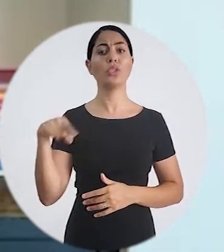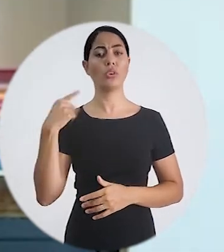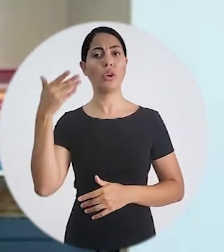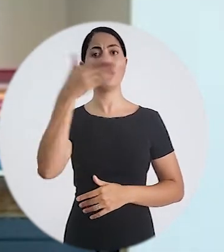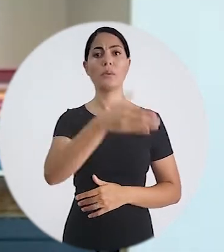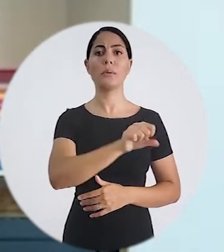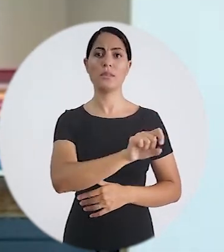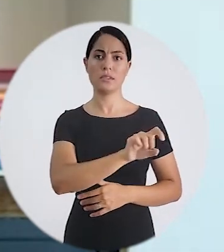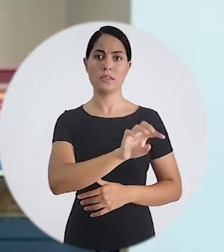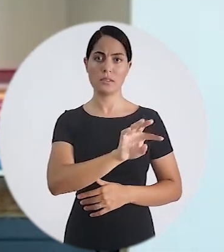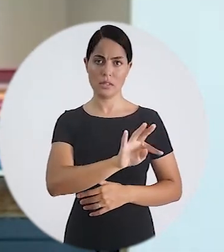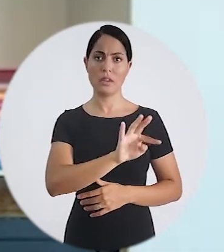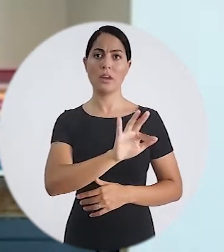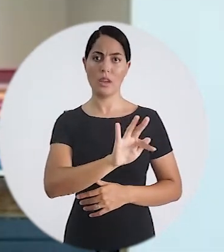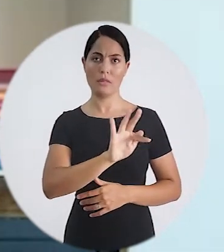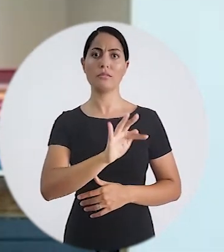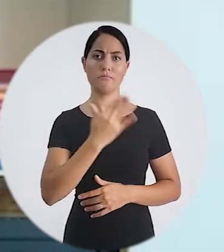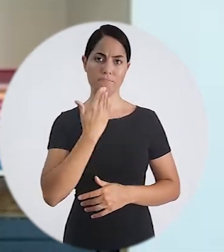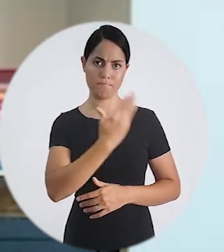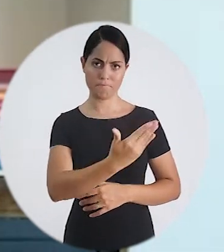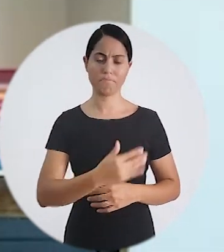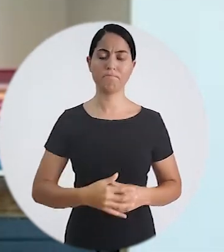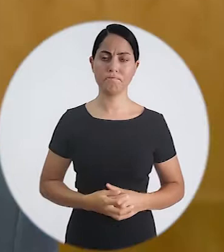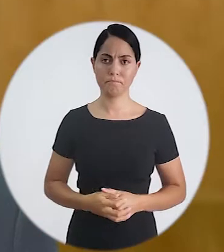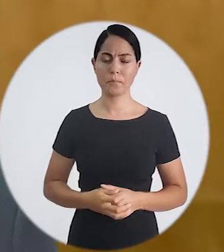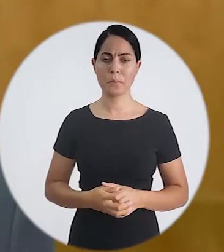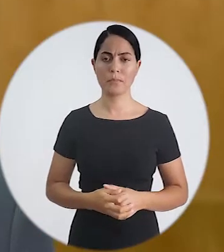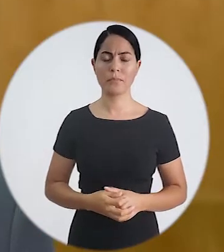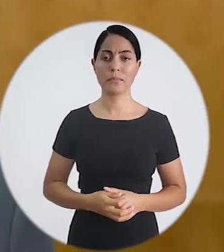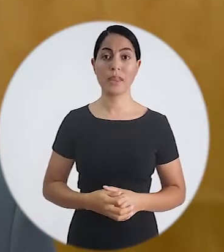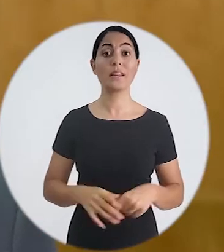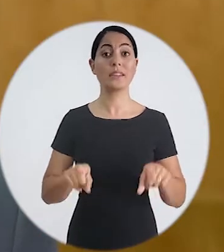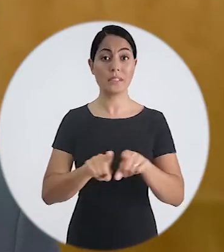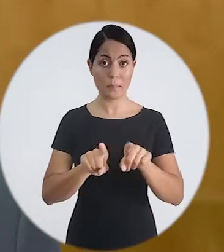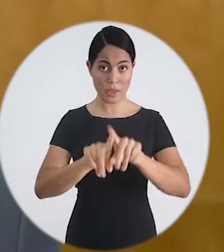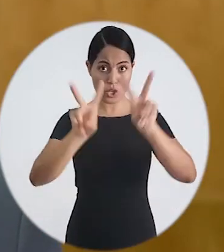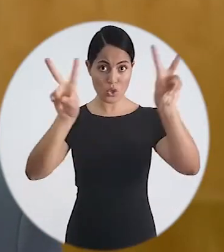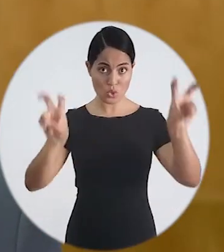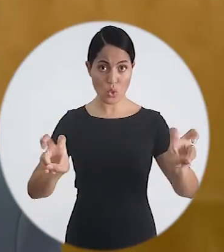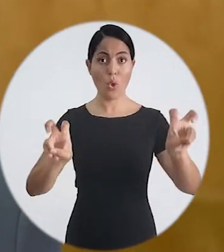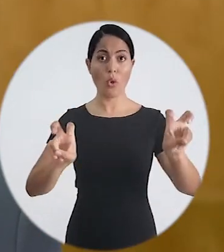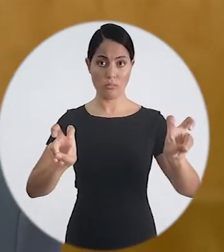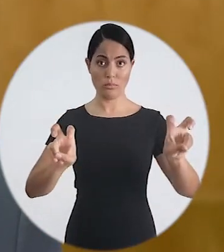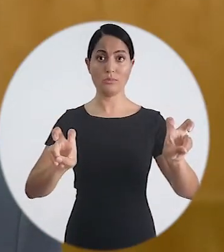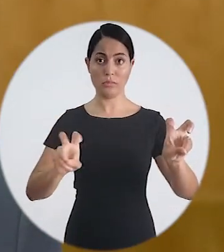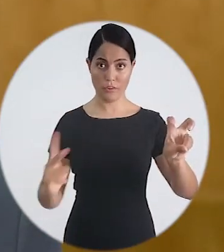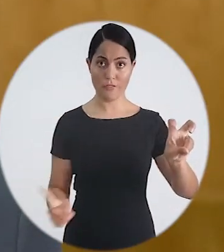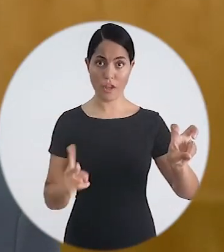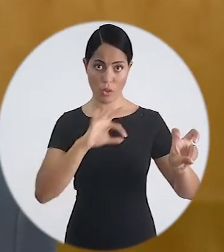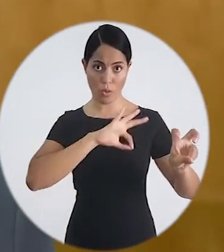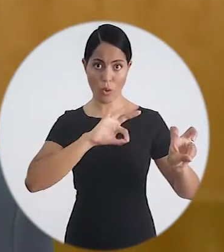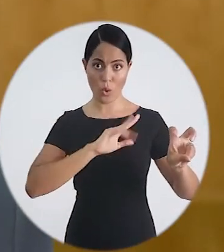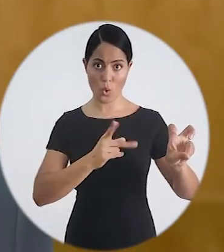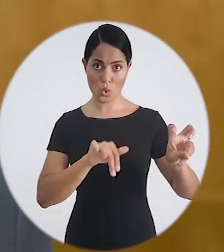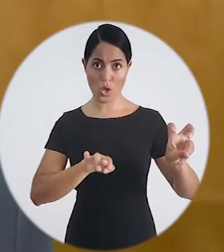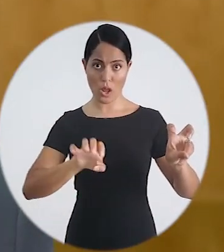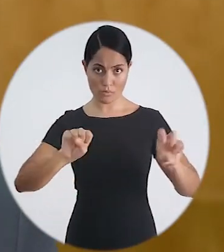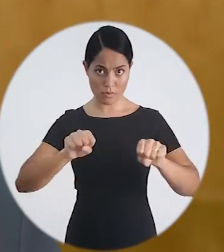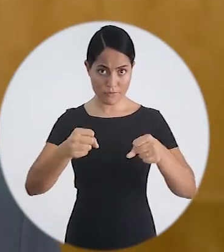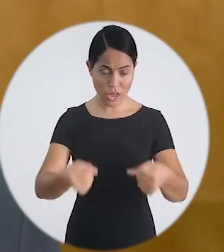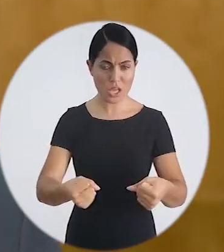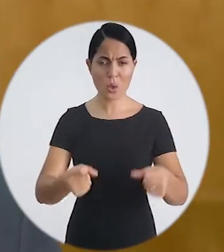à Suprema Corte da nossa República. A matéria completa sobre a campanha da Ordem em defesa